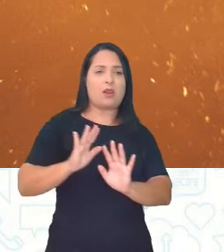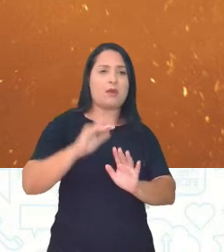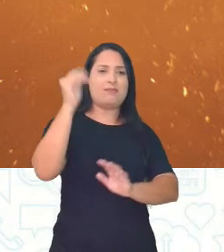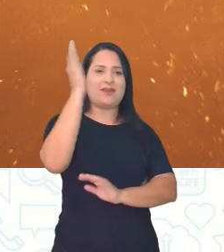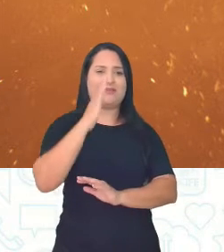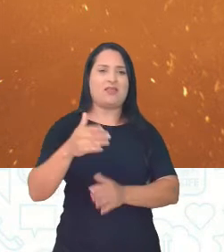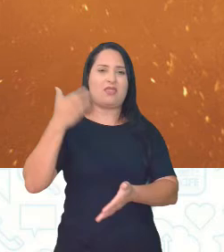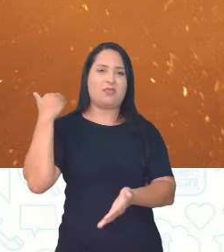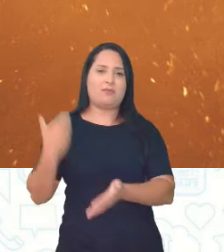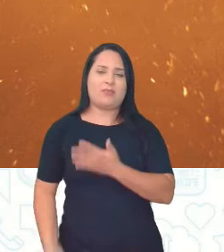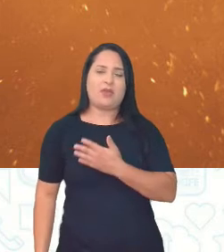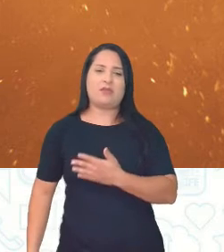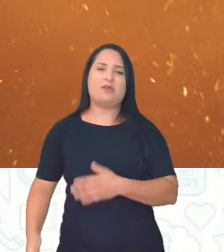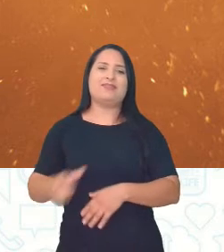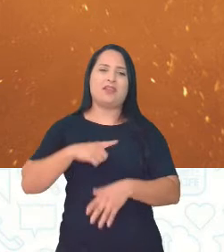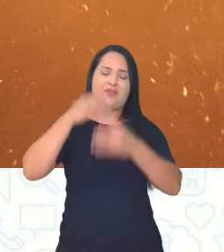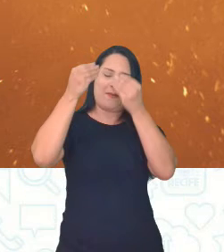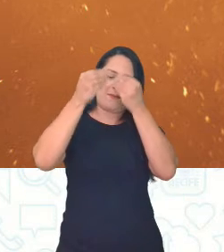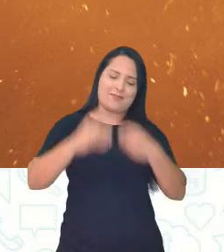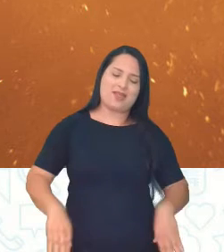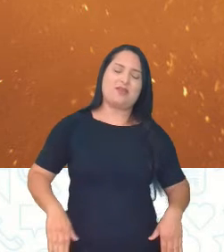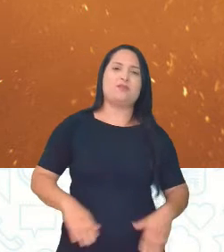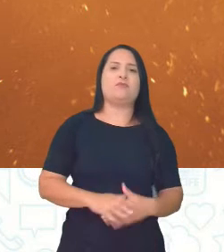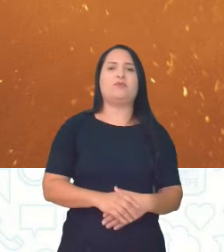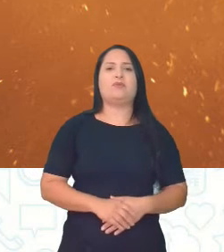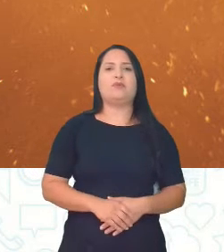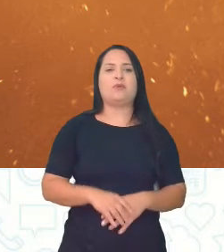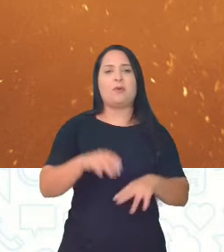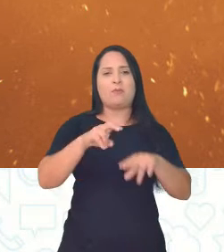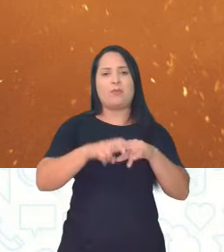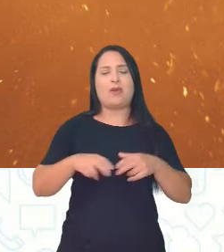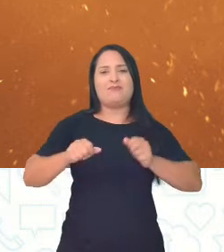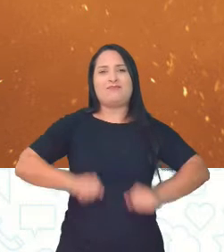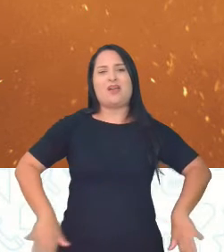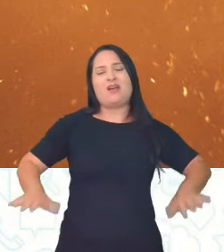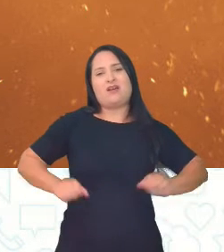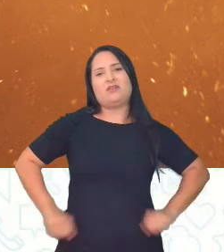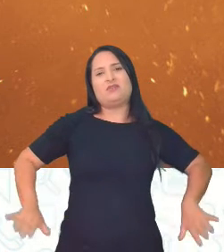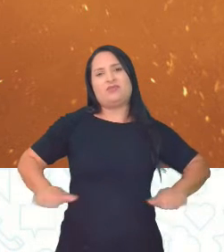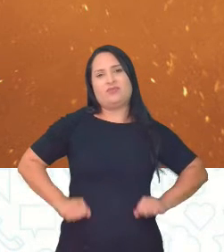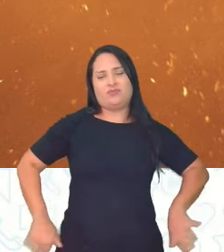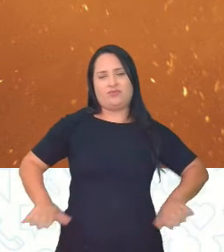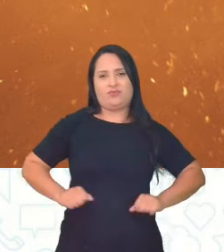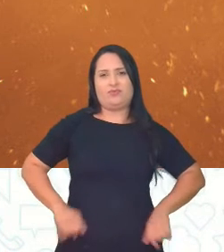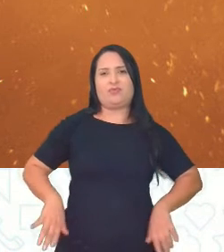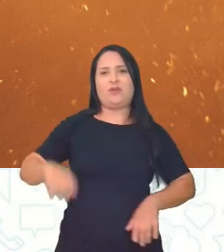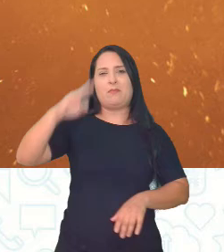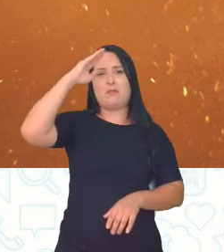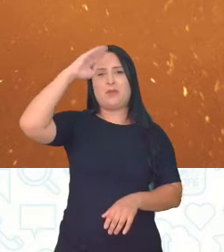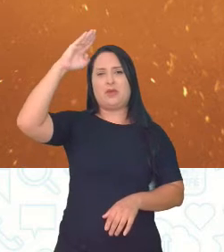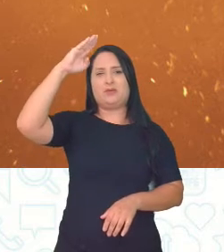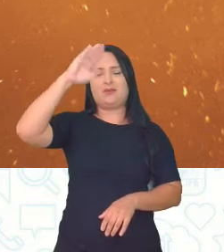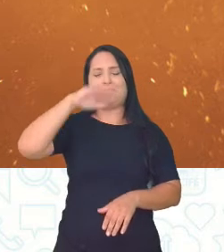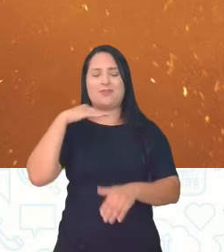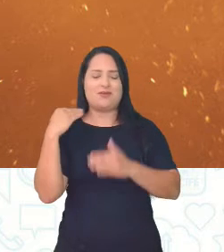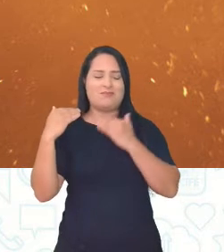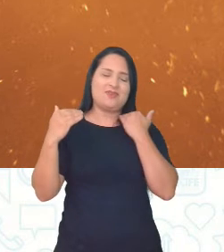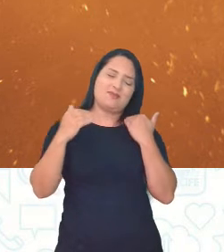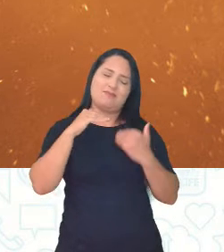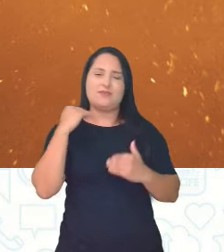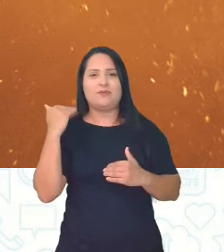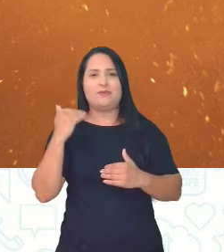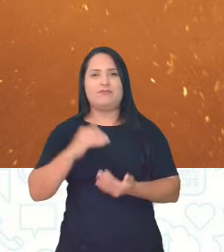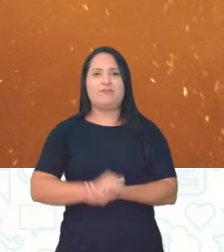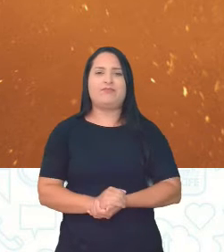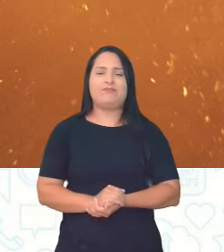derrotado, causando grandes prejuízos pelos enormes gastos e grande número de soldados mortos. Então, vejam só,